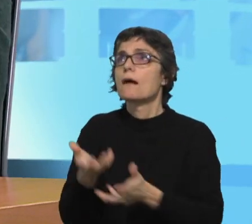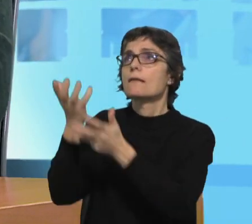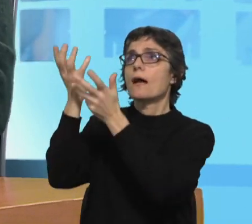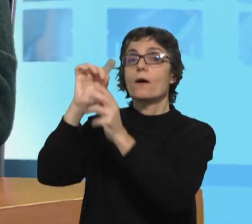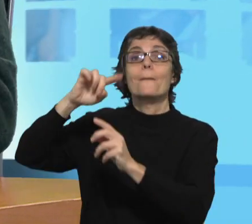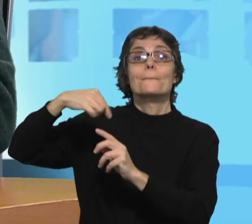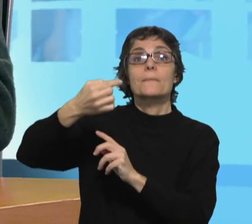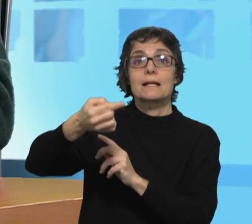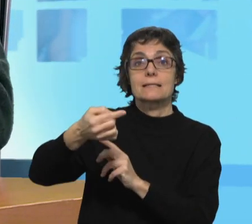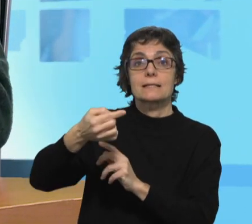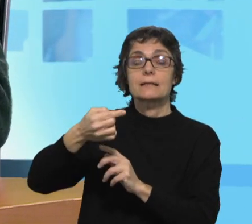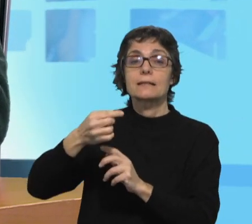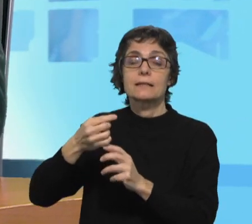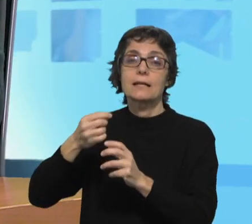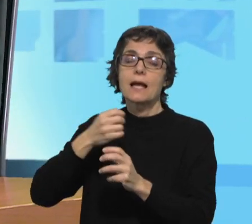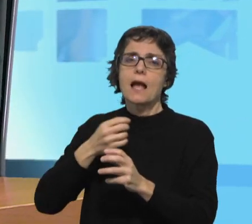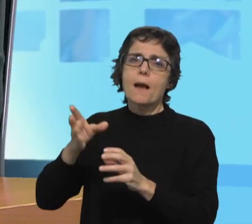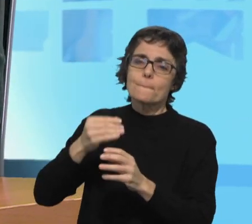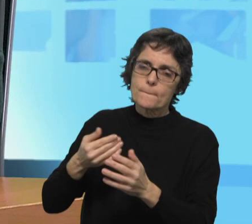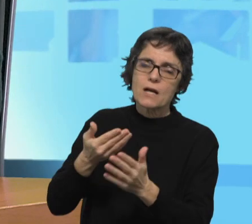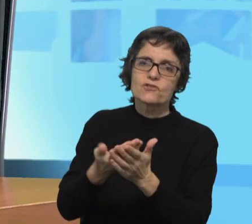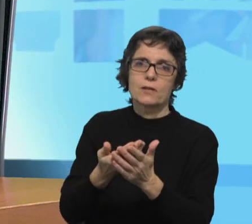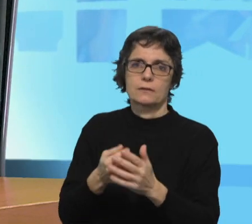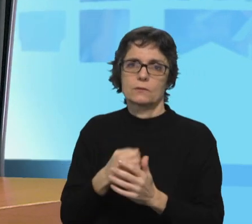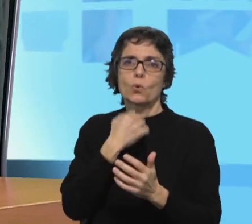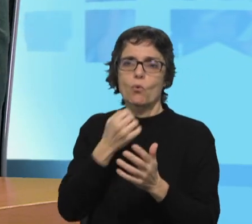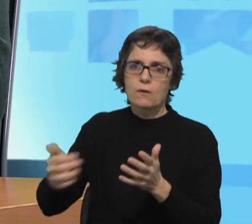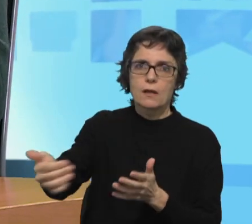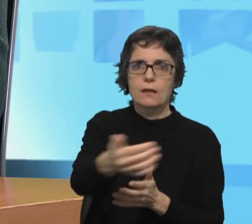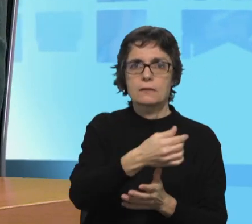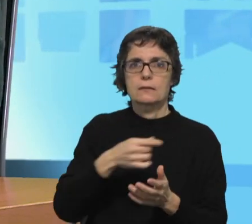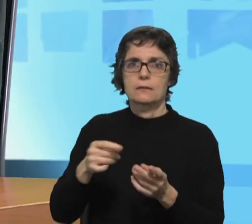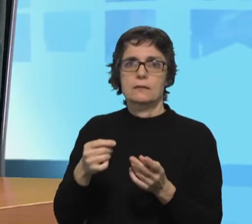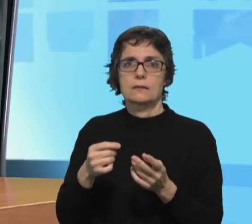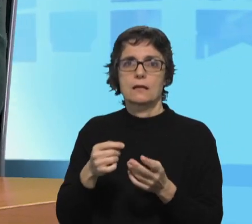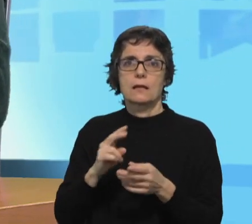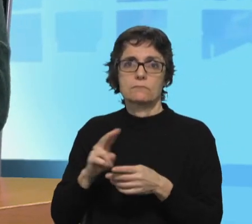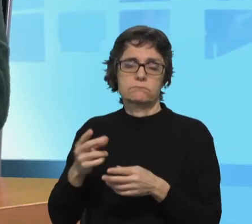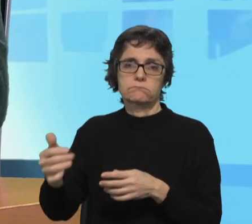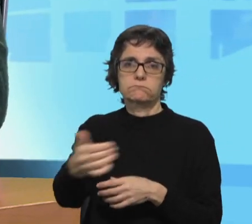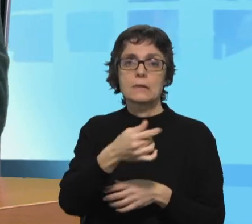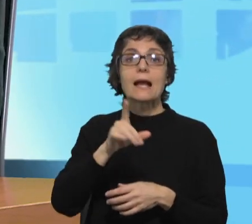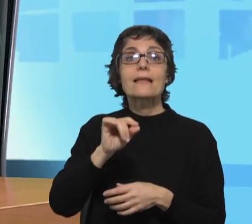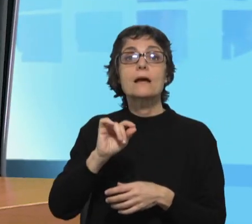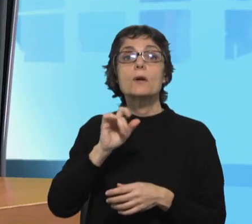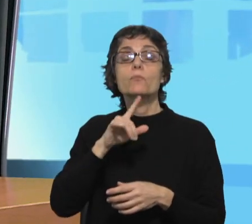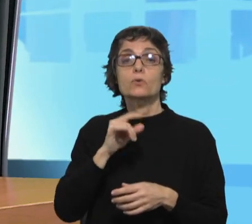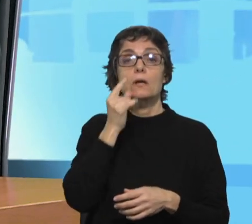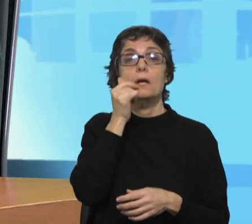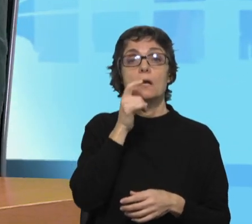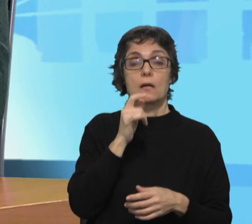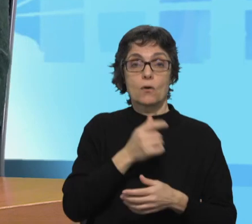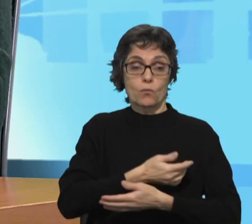dar grandes colheitas de cereais, de fruta. E também na procriação oferecia-se o primeiro filho para depois